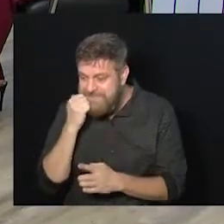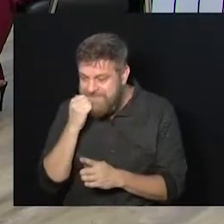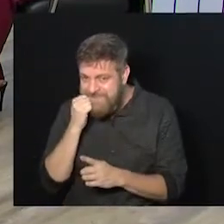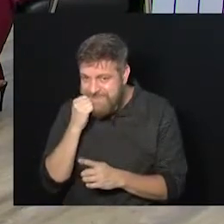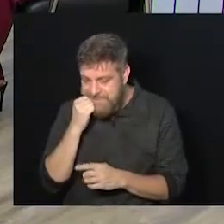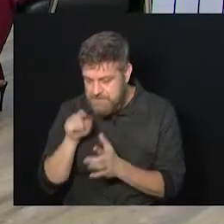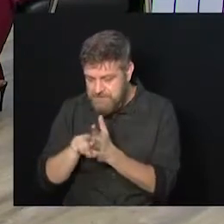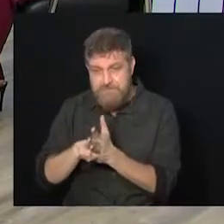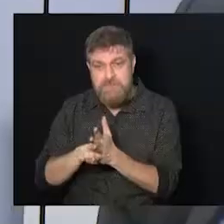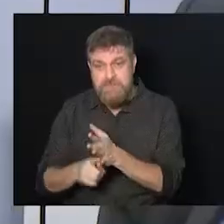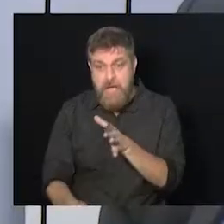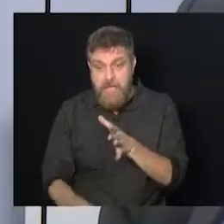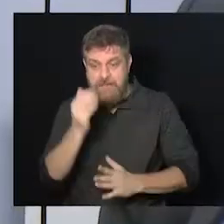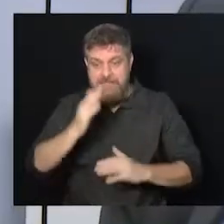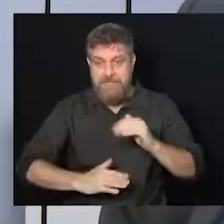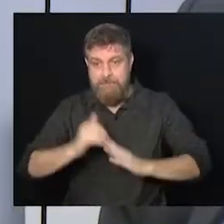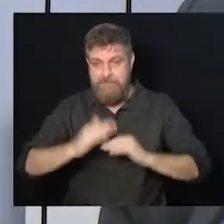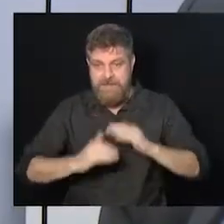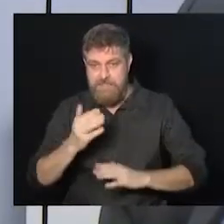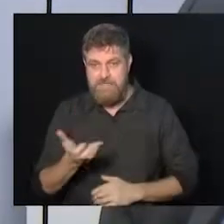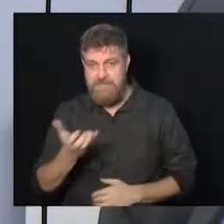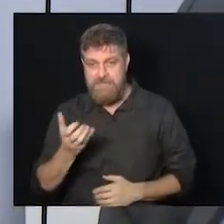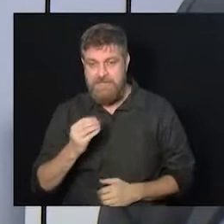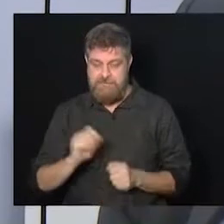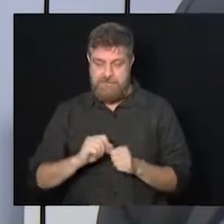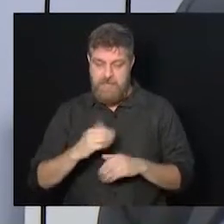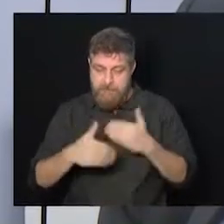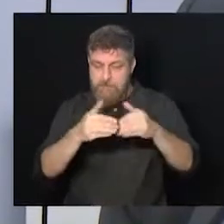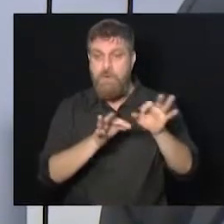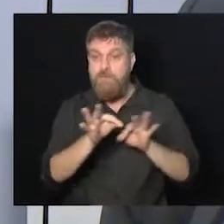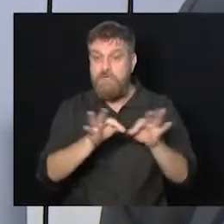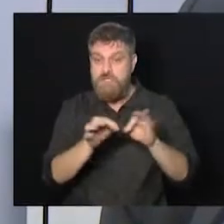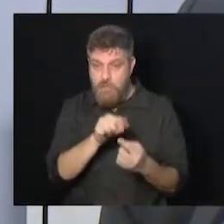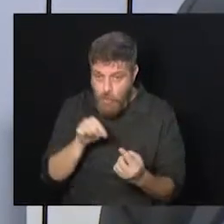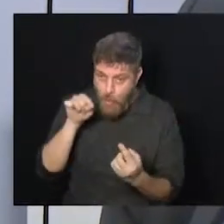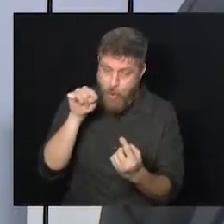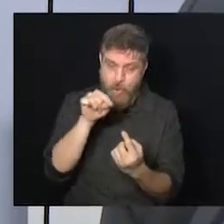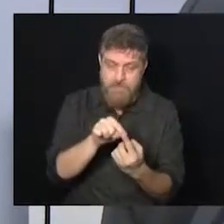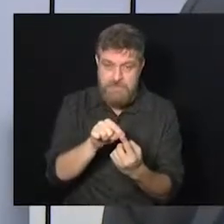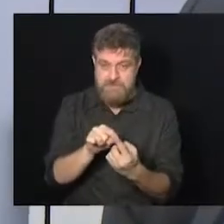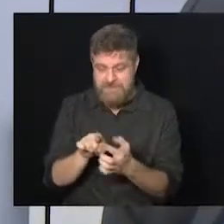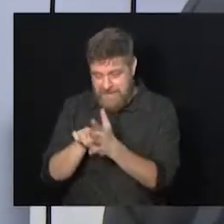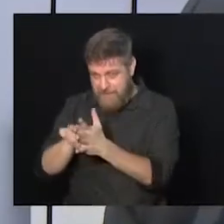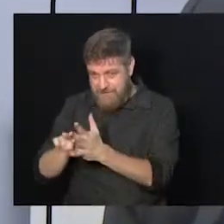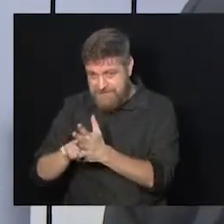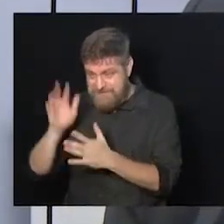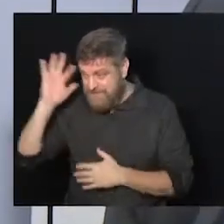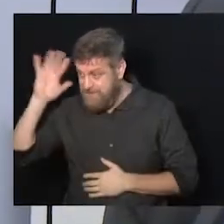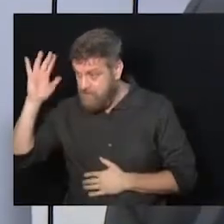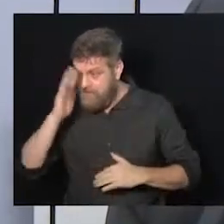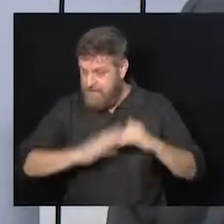e tentam implementar, tentam desenvolver projetos que transformem aquela pesquisa numa